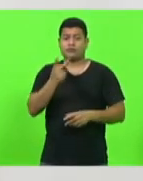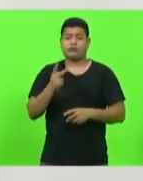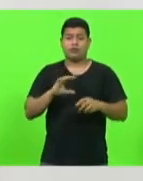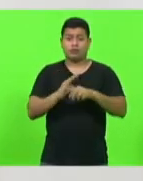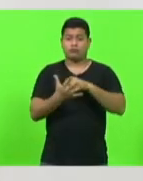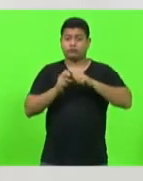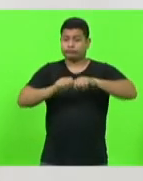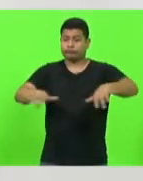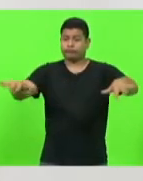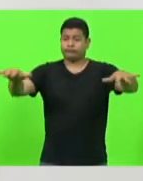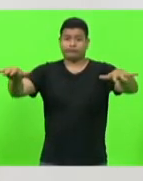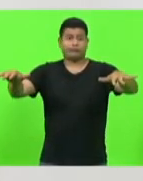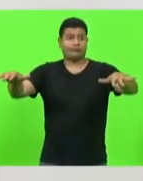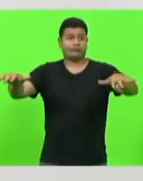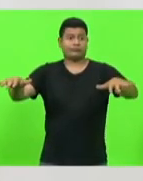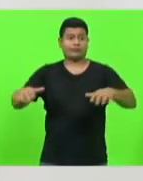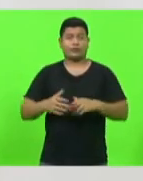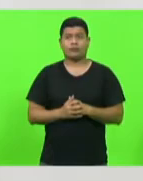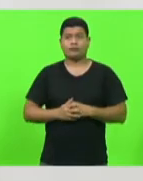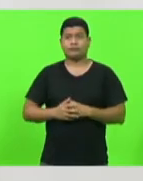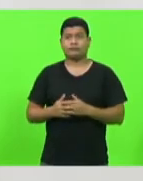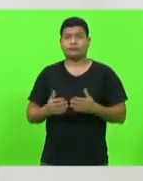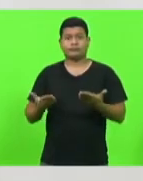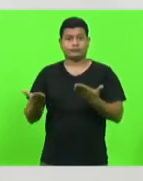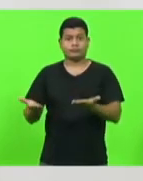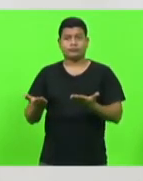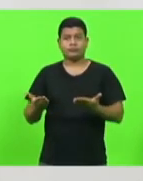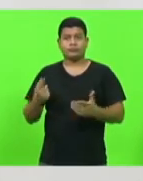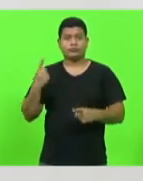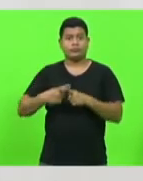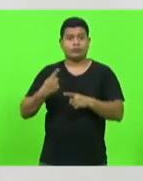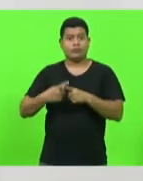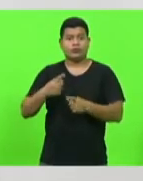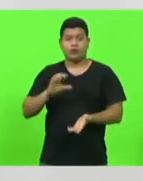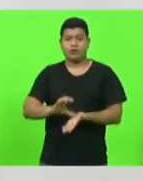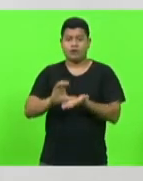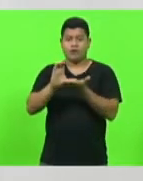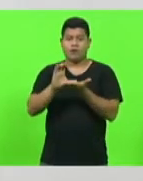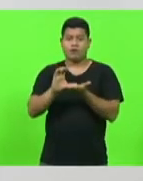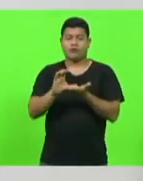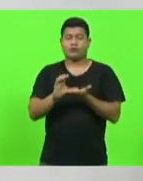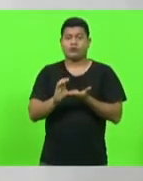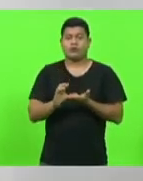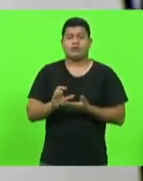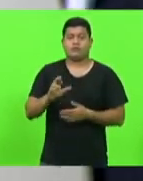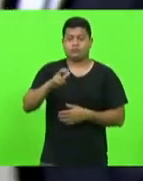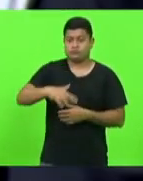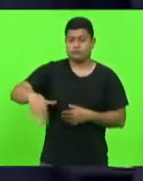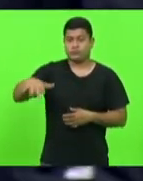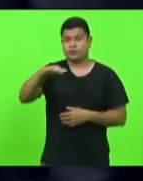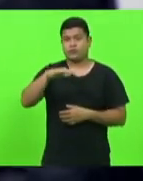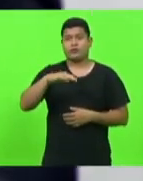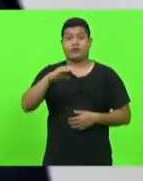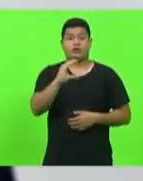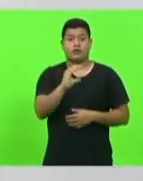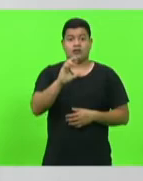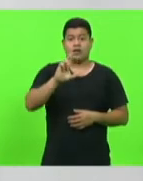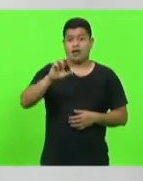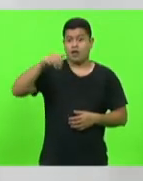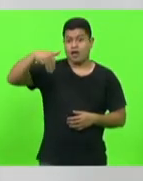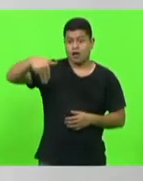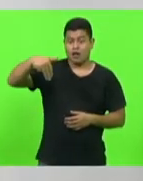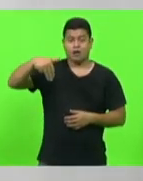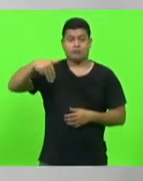da vacinação. Aí vem a contradição, porque o Conselho Regional de Medicina, o Conselho Federal